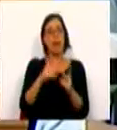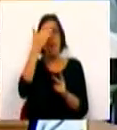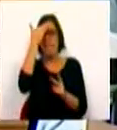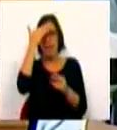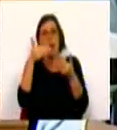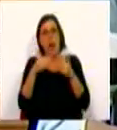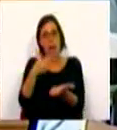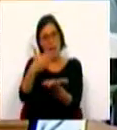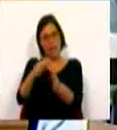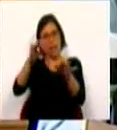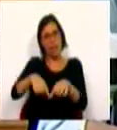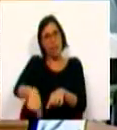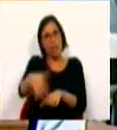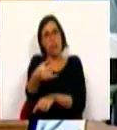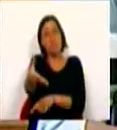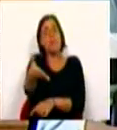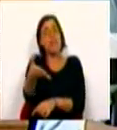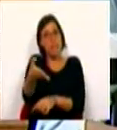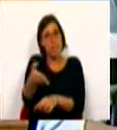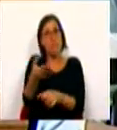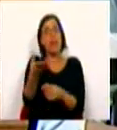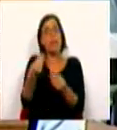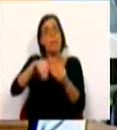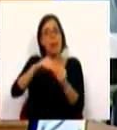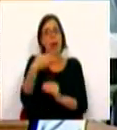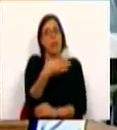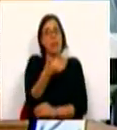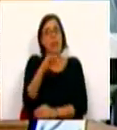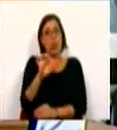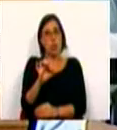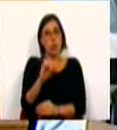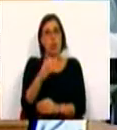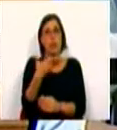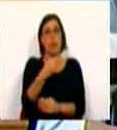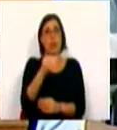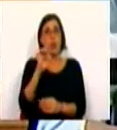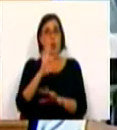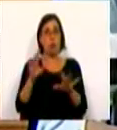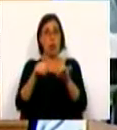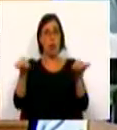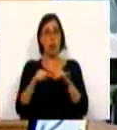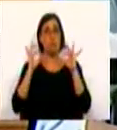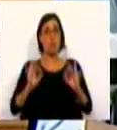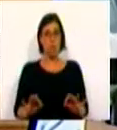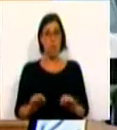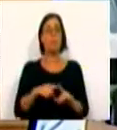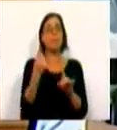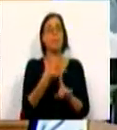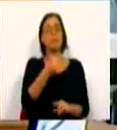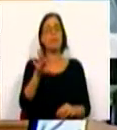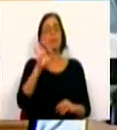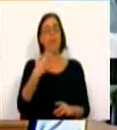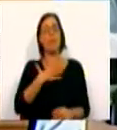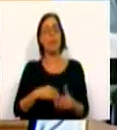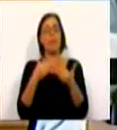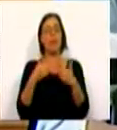prevemos abrir até ao final de 2017 mais 128, dos quais 108 estão já instalados, e em 2018